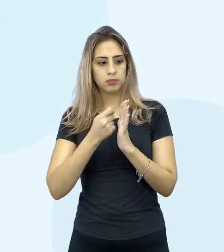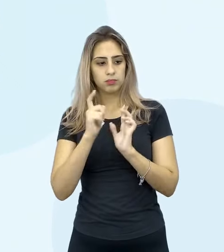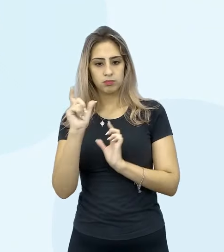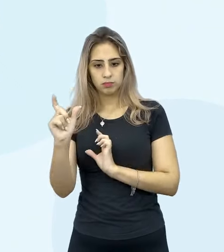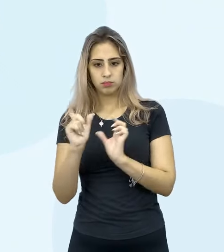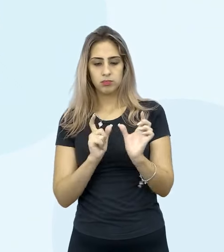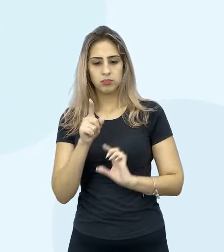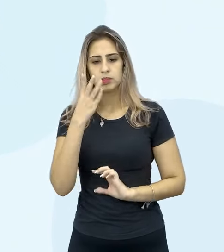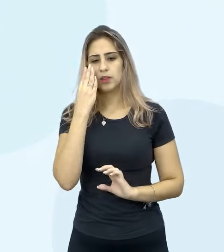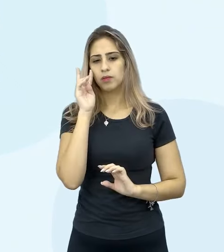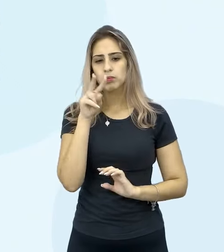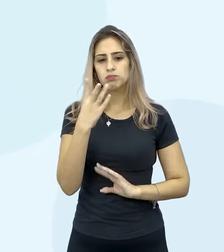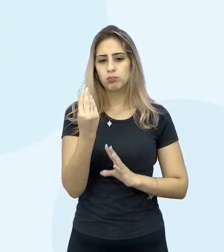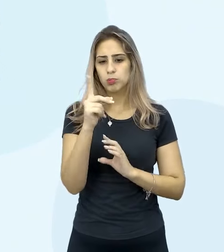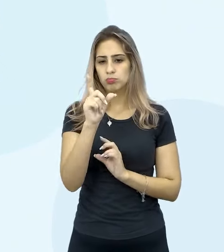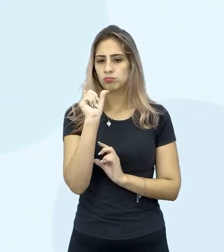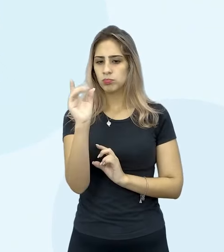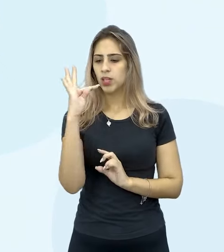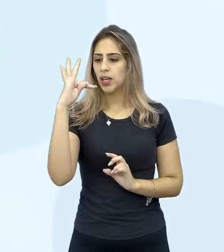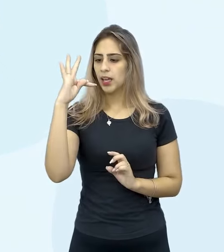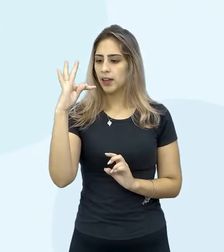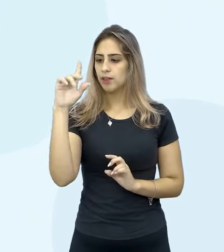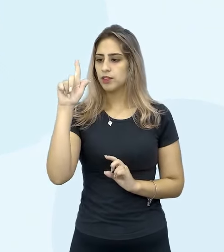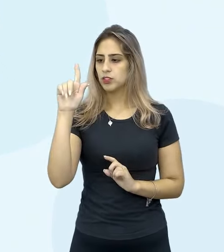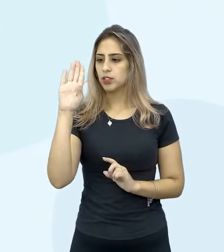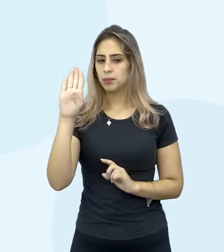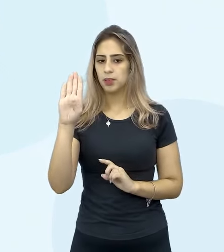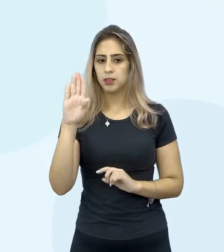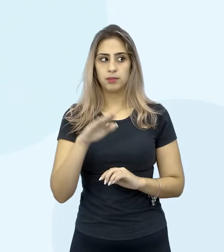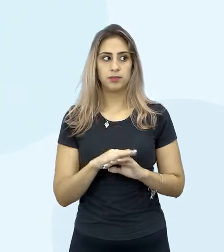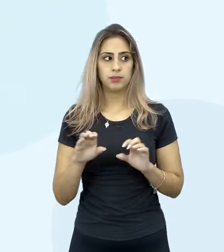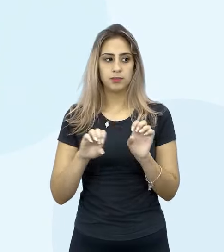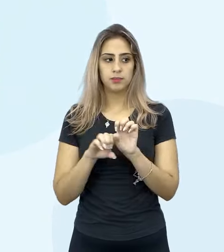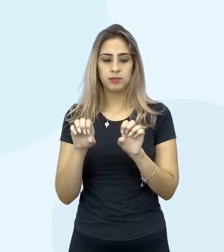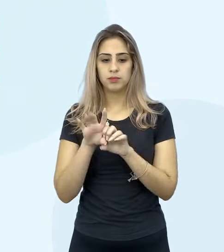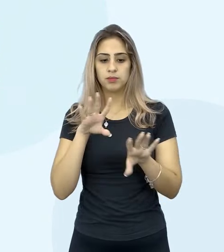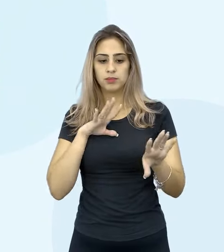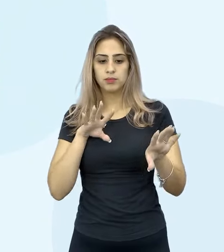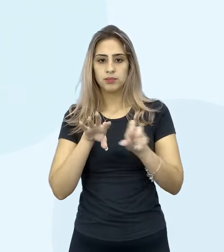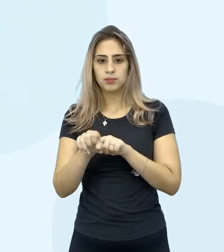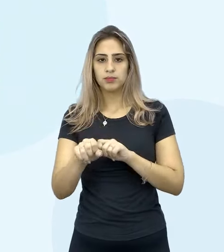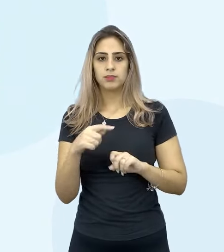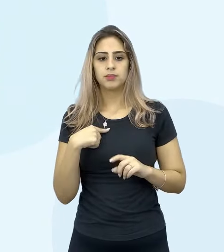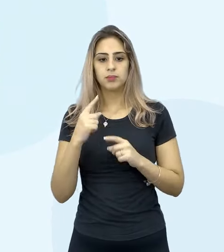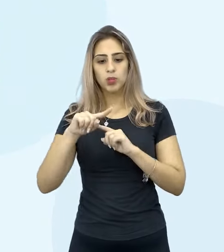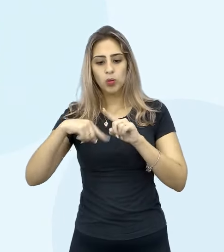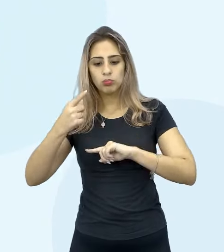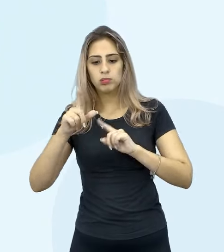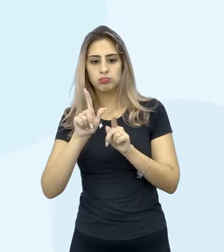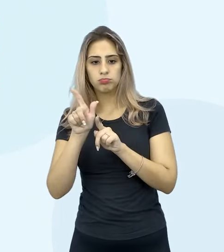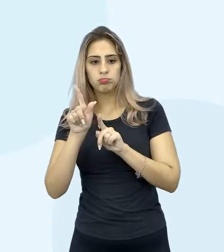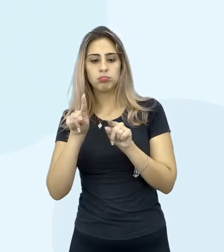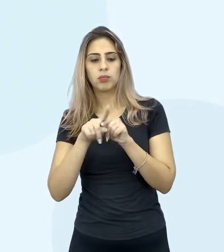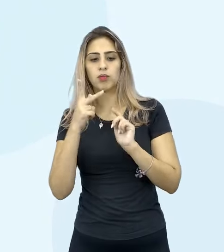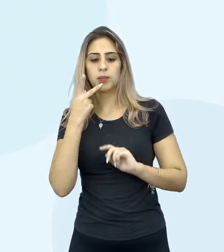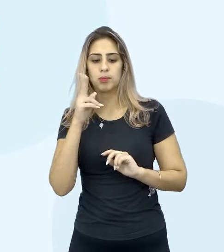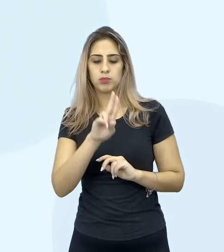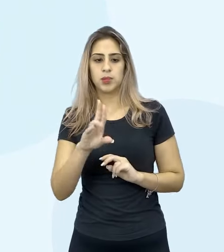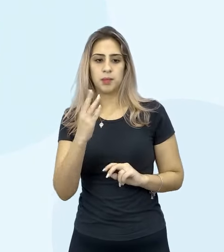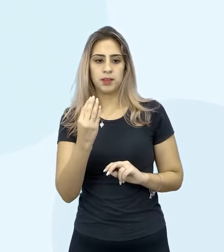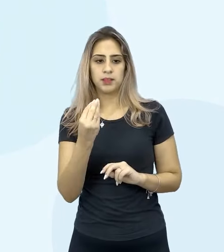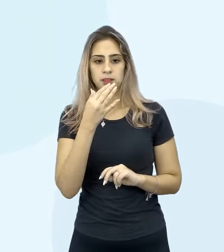vocês vão ver muito ela, e dos eixos estruturantes do itinerário formativo, outra sigla que também vai aparecer bastante,